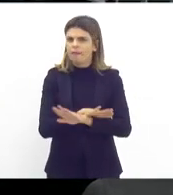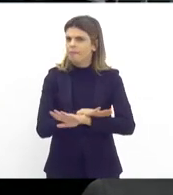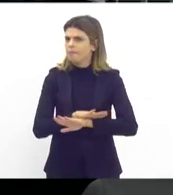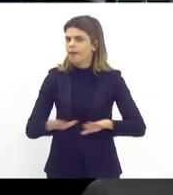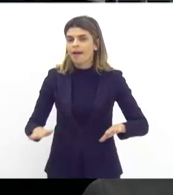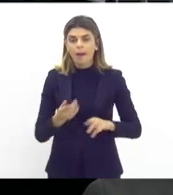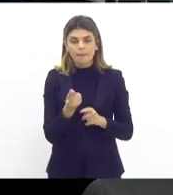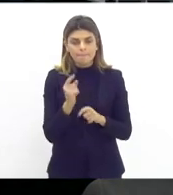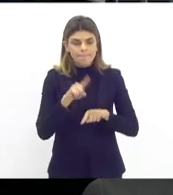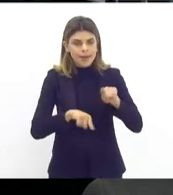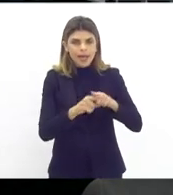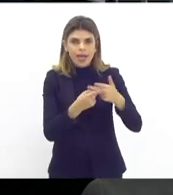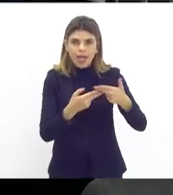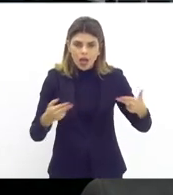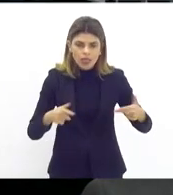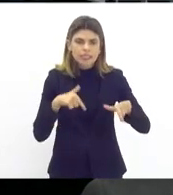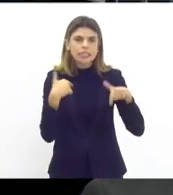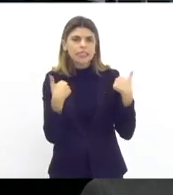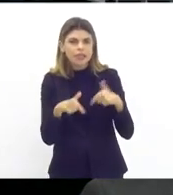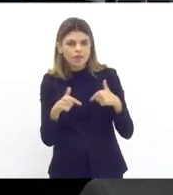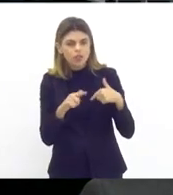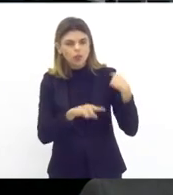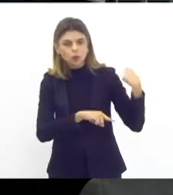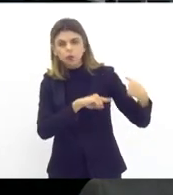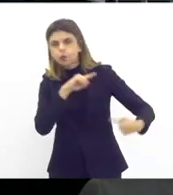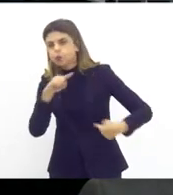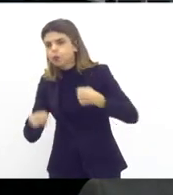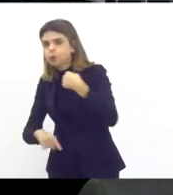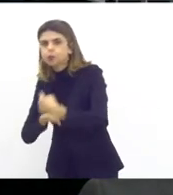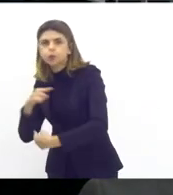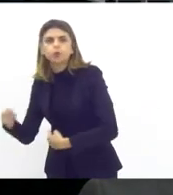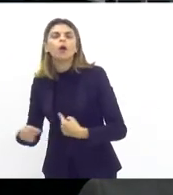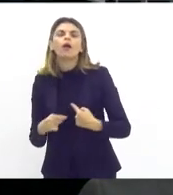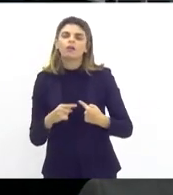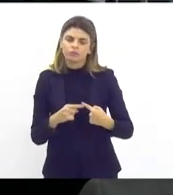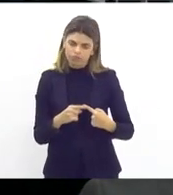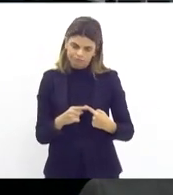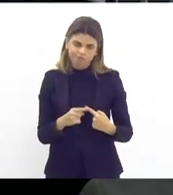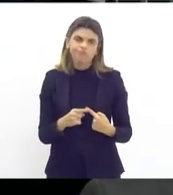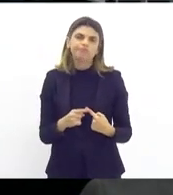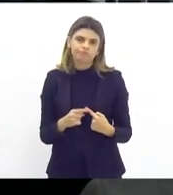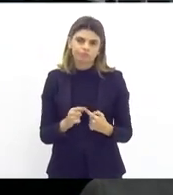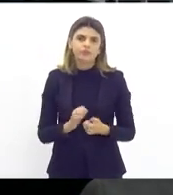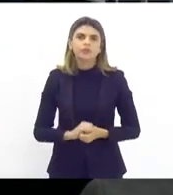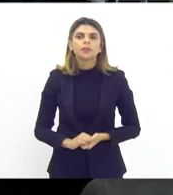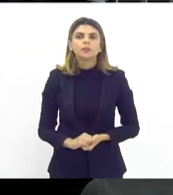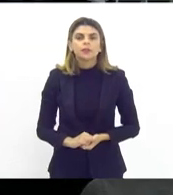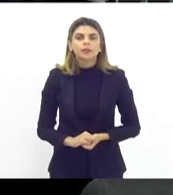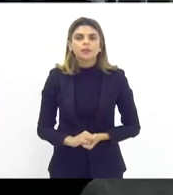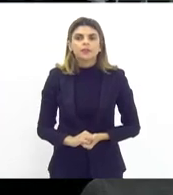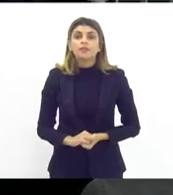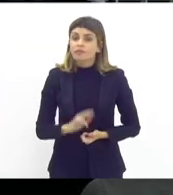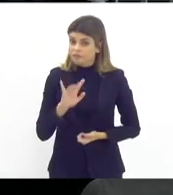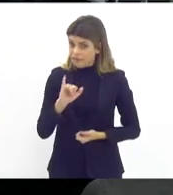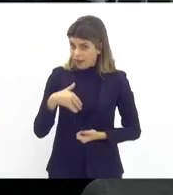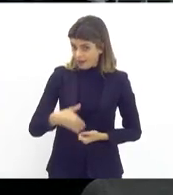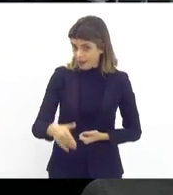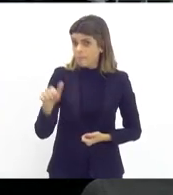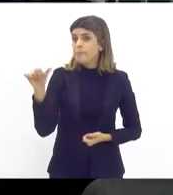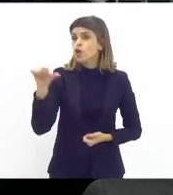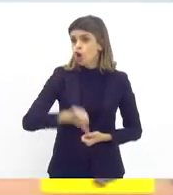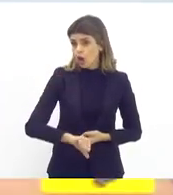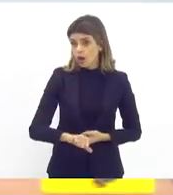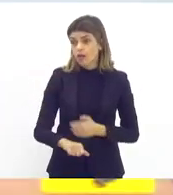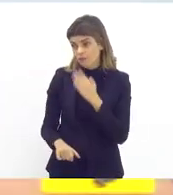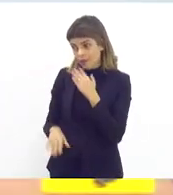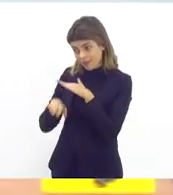que é mercadoria, o que é serviço, que isso aí, né, isso aí é um grande mérito. Isso é um inferno. E vai piorar, hein? Estou lhe